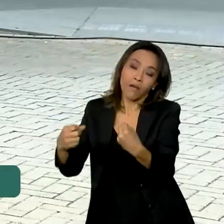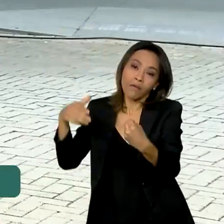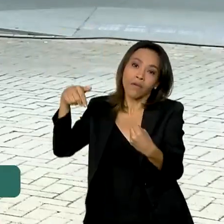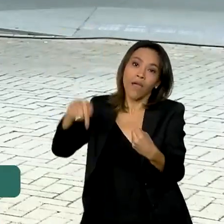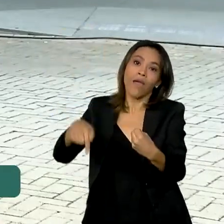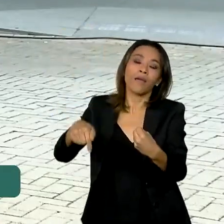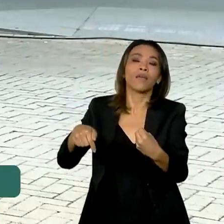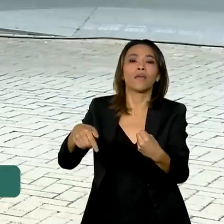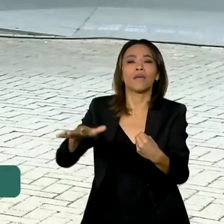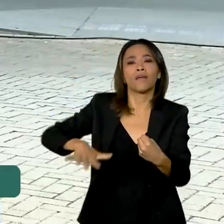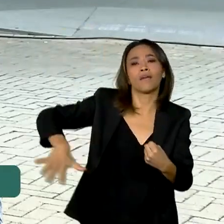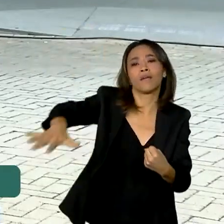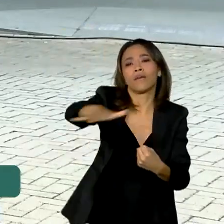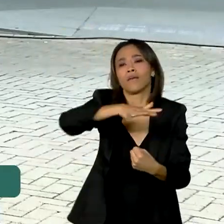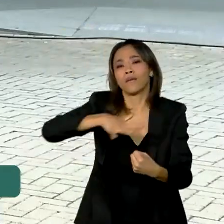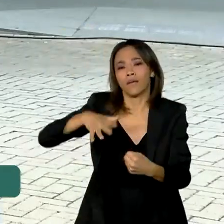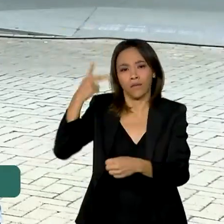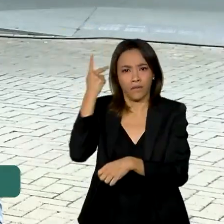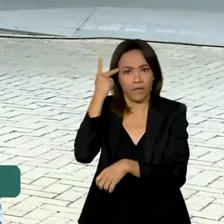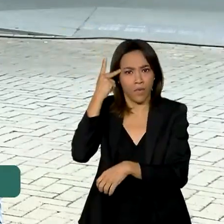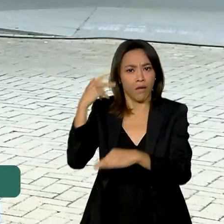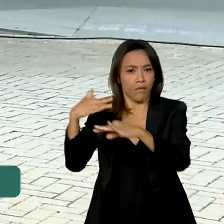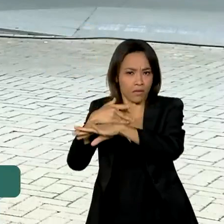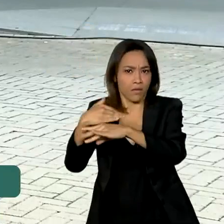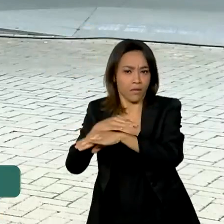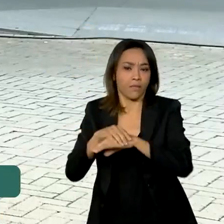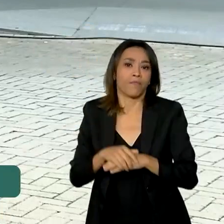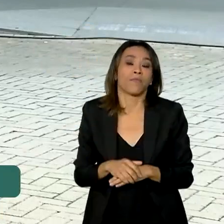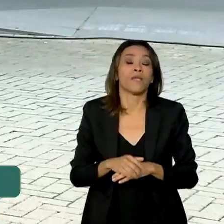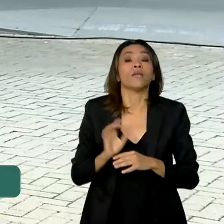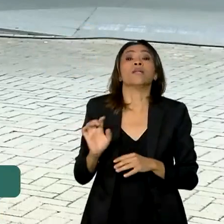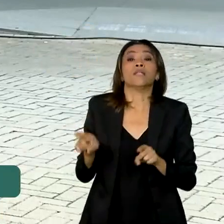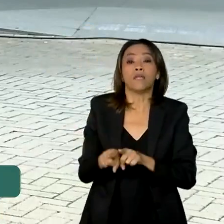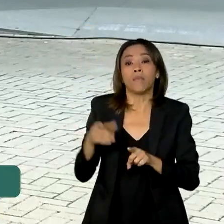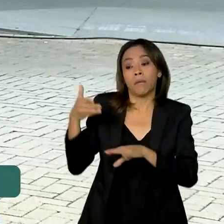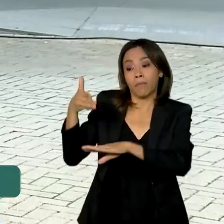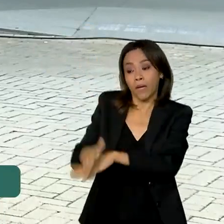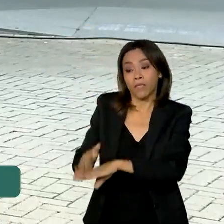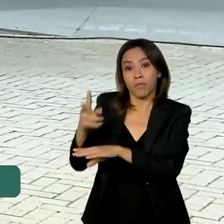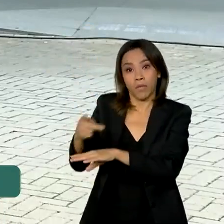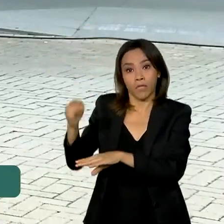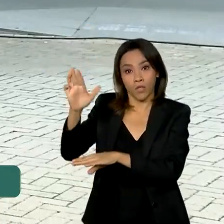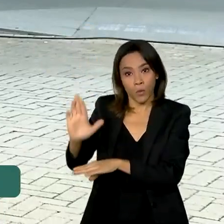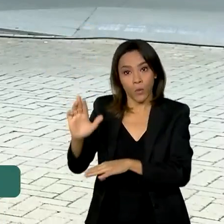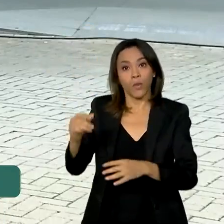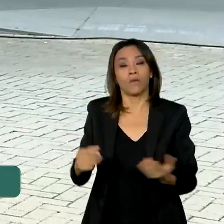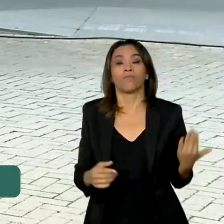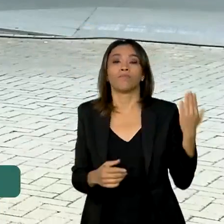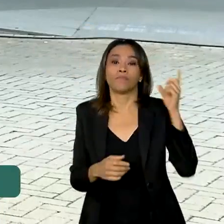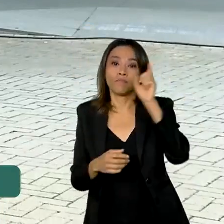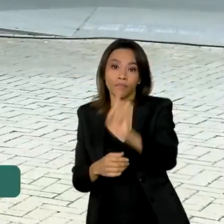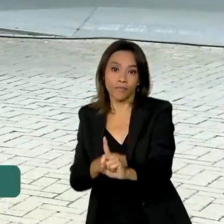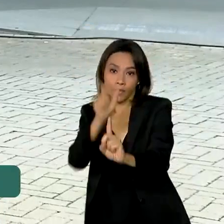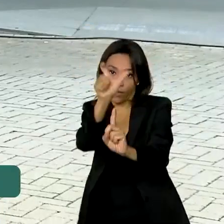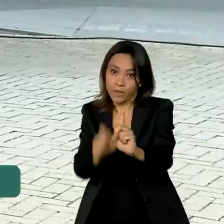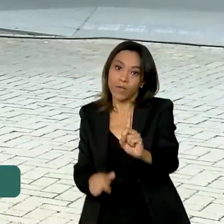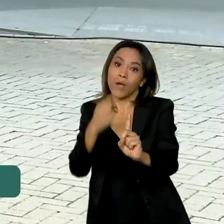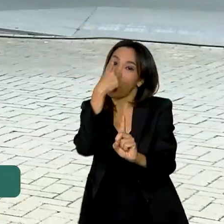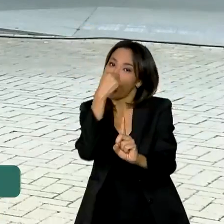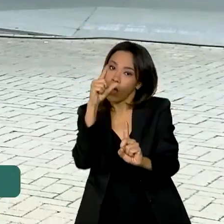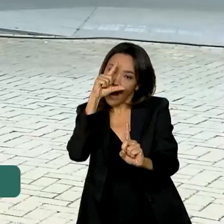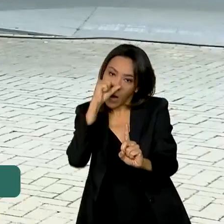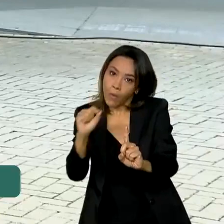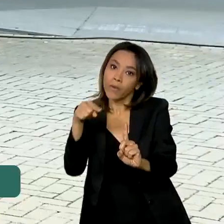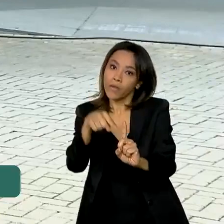zona sul da cidade. Além do presidente Lula, participam também desse evento o vice-presidente Geraldo Alckmin e